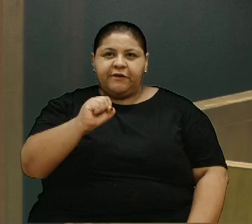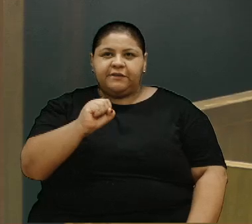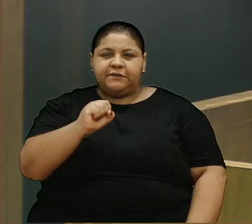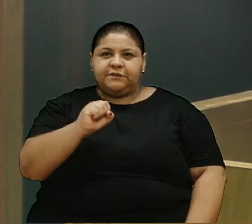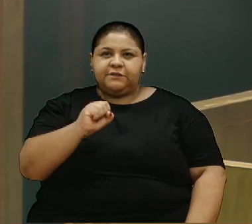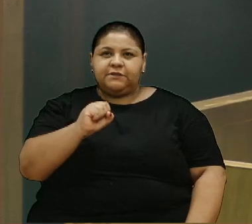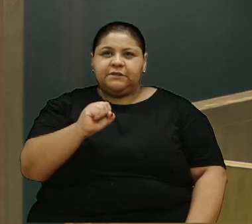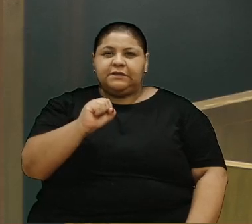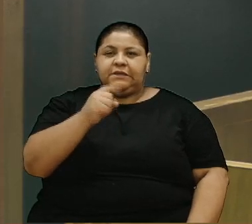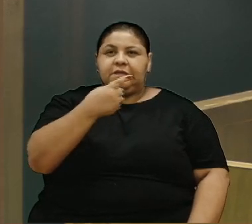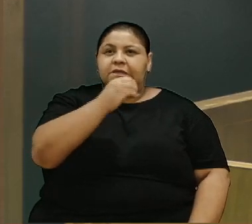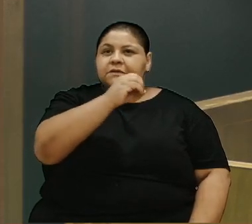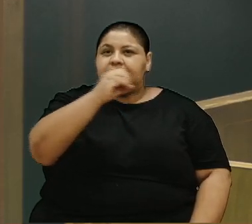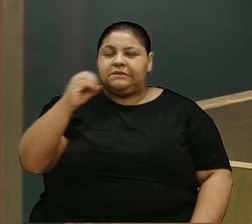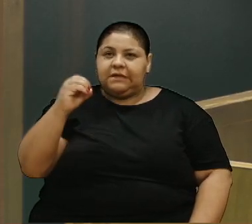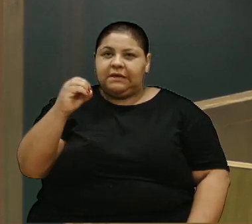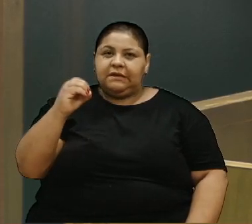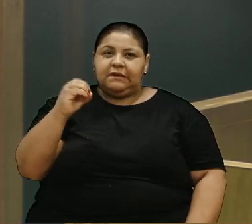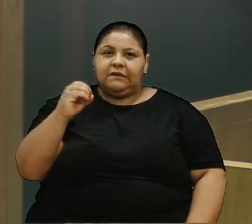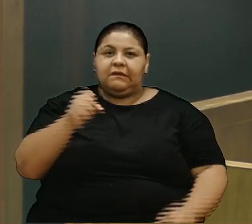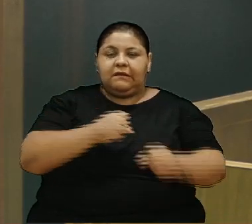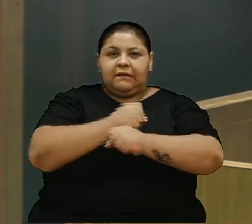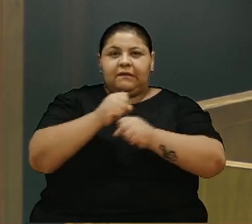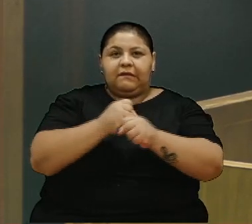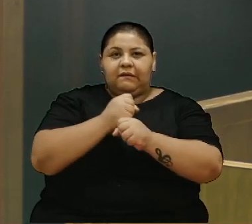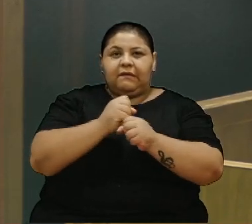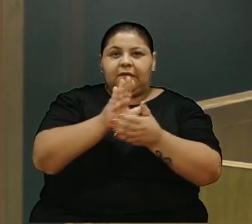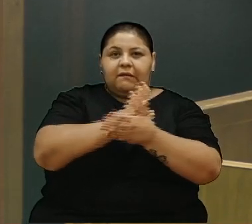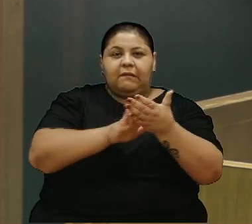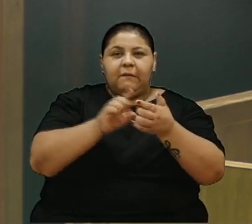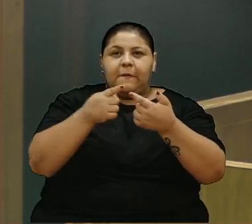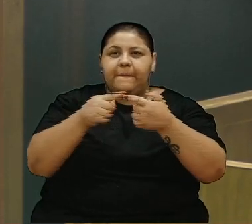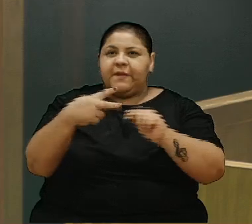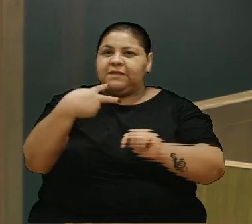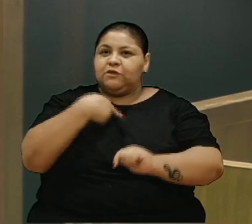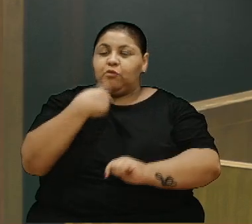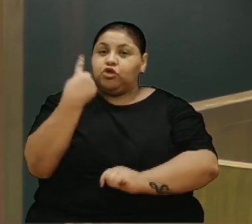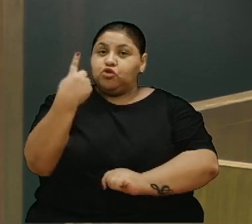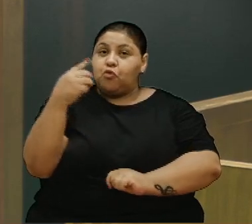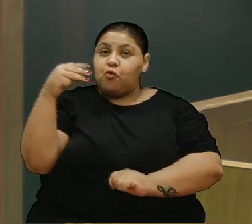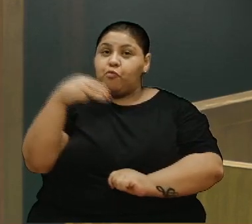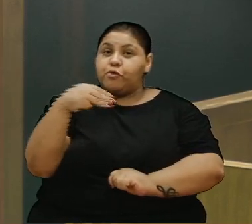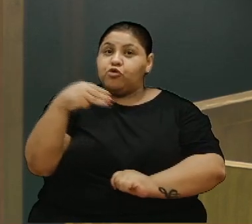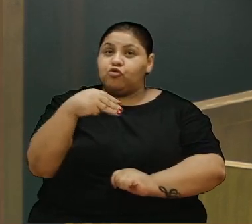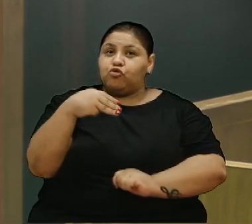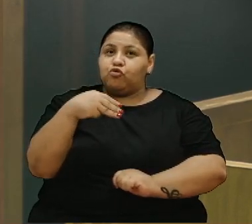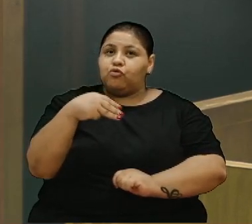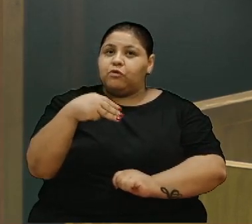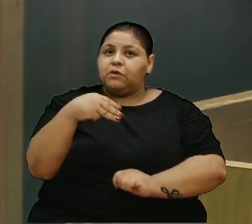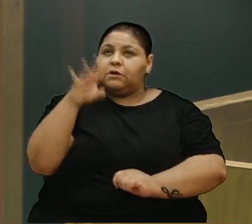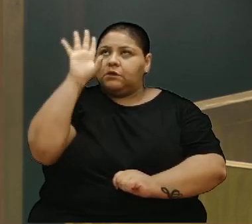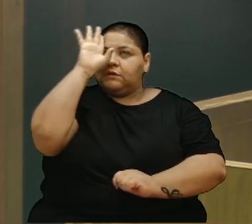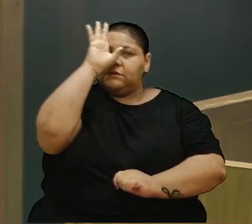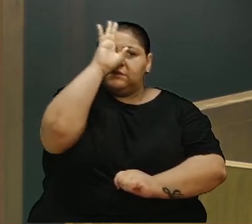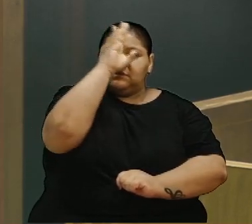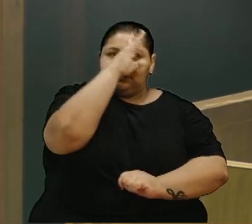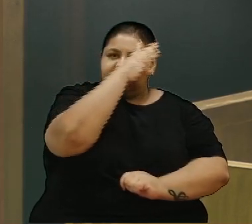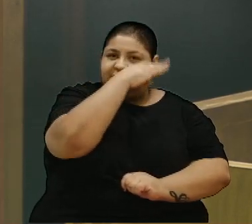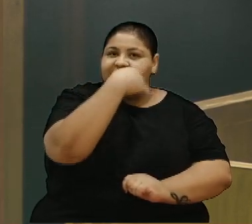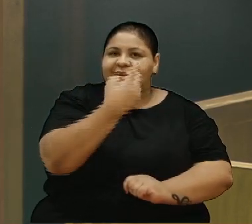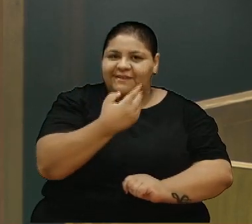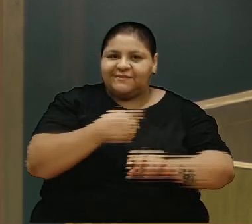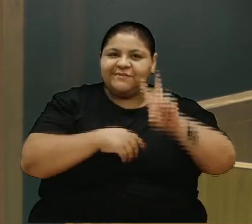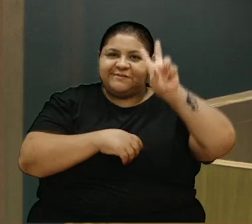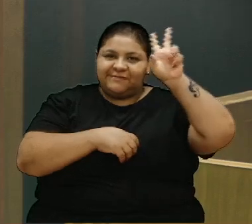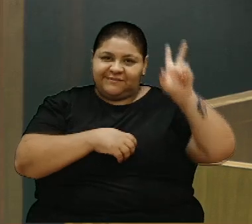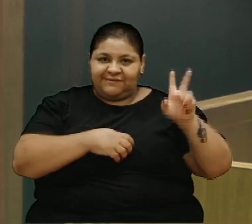anos sem ser ocupado, mas não pode ficar 1 minuto sem estar preparado. Eu falo isso na nossa defesa civil